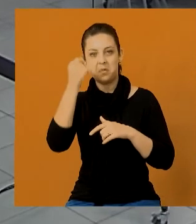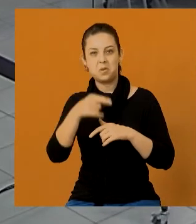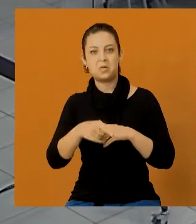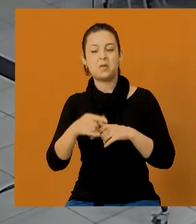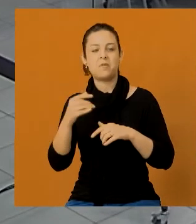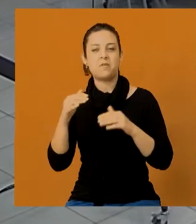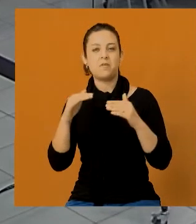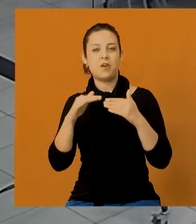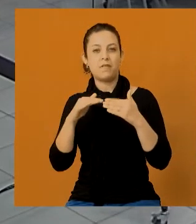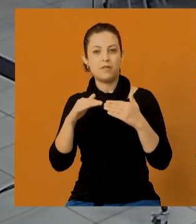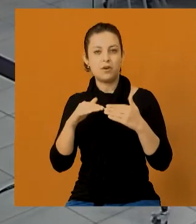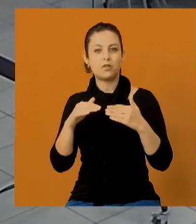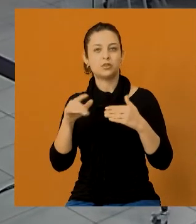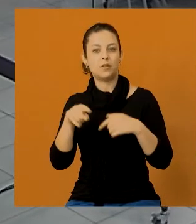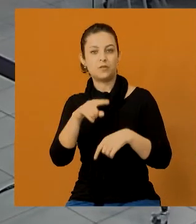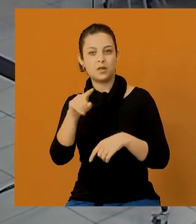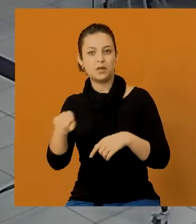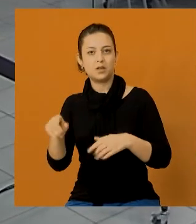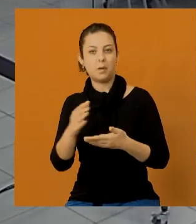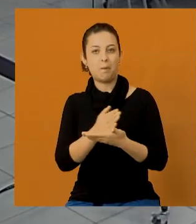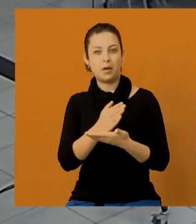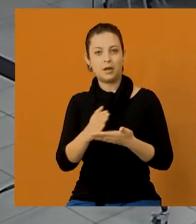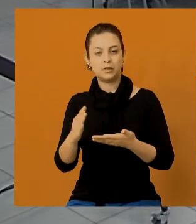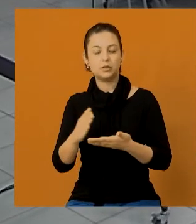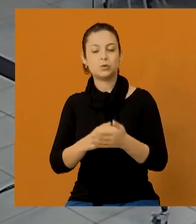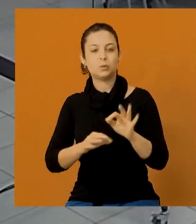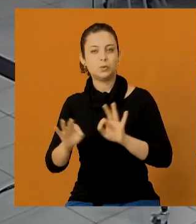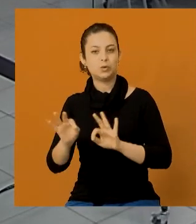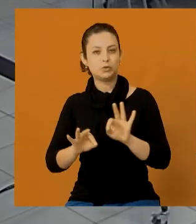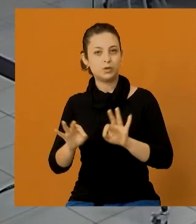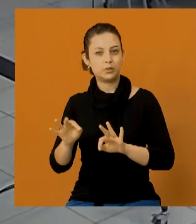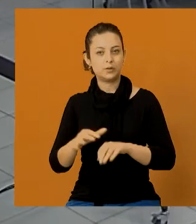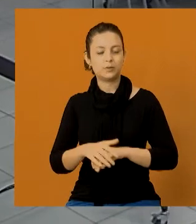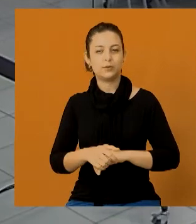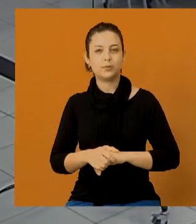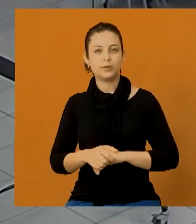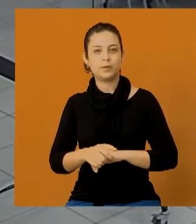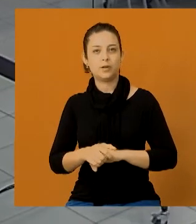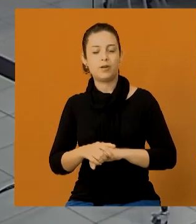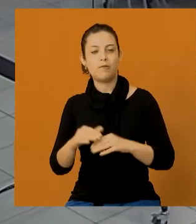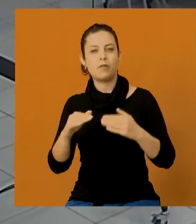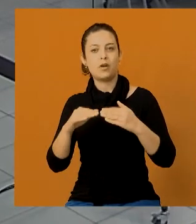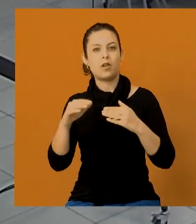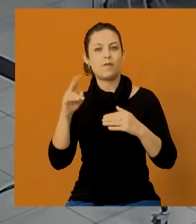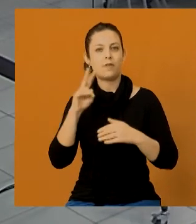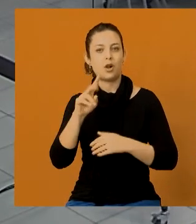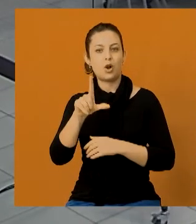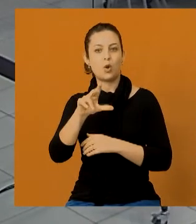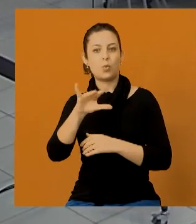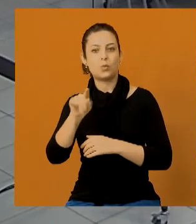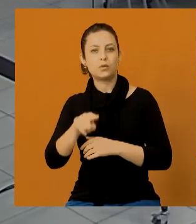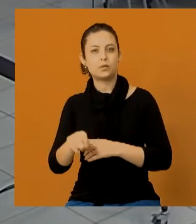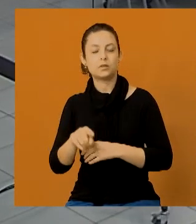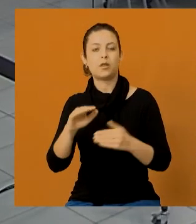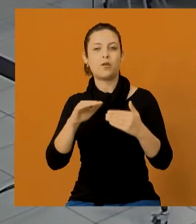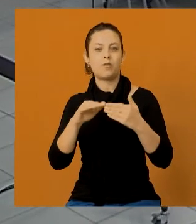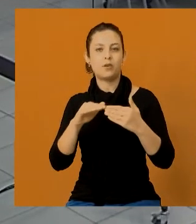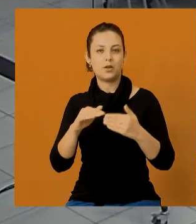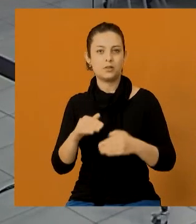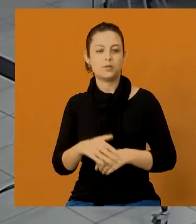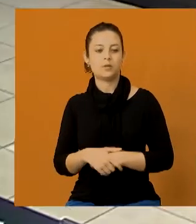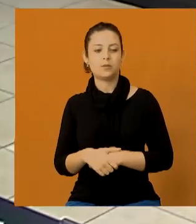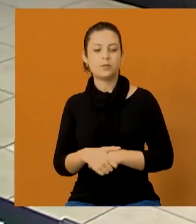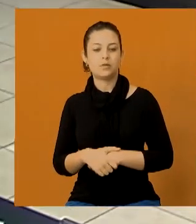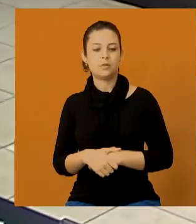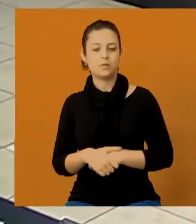sou favorável ao veto parcial desse projeto. Como vota vereador Luiz Flávio? Eu voto favorável ao